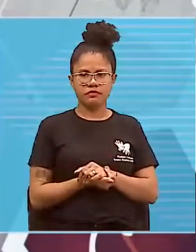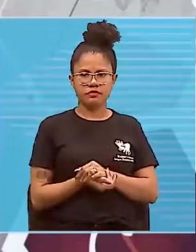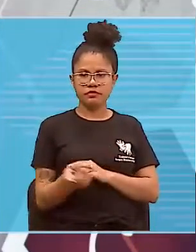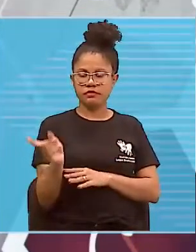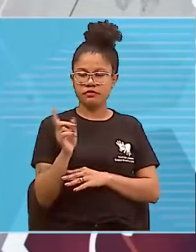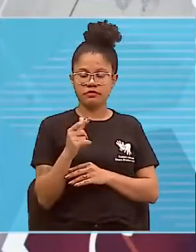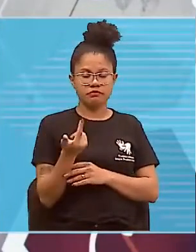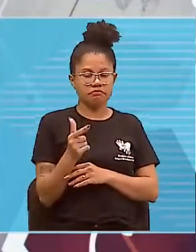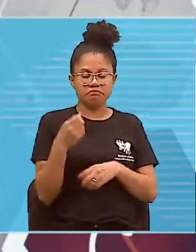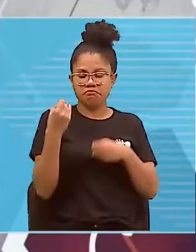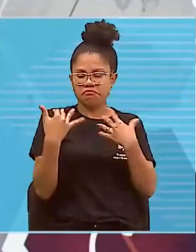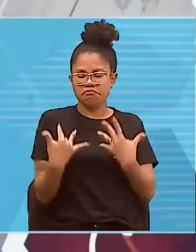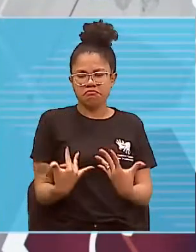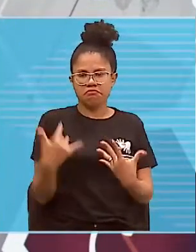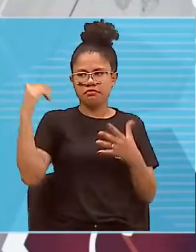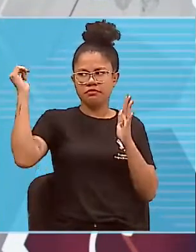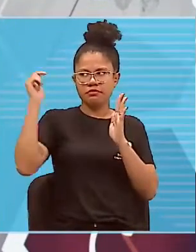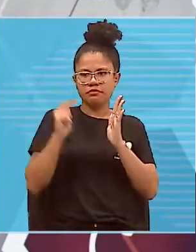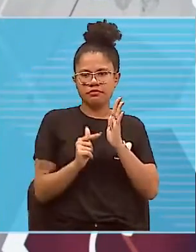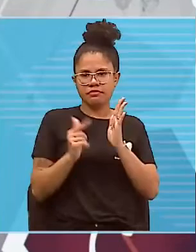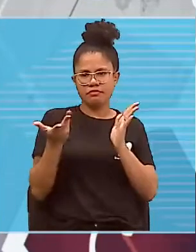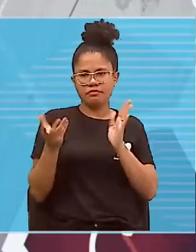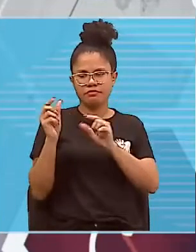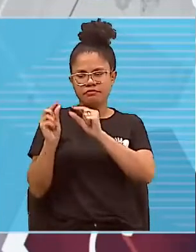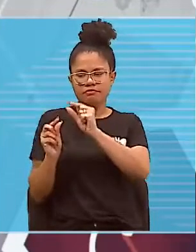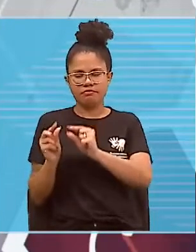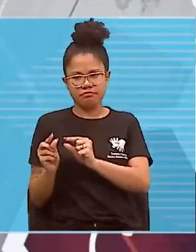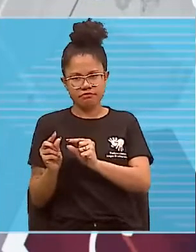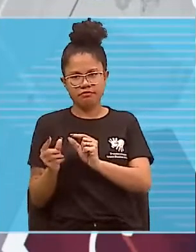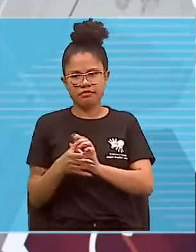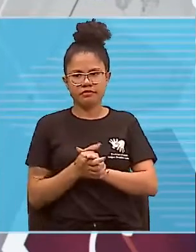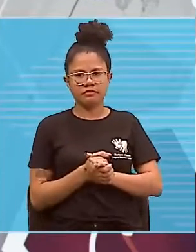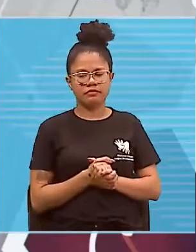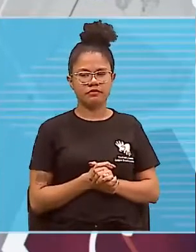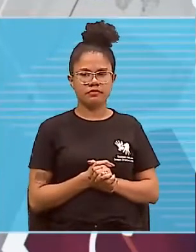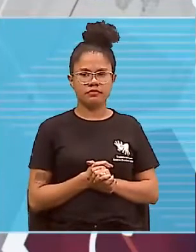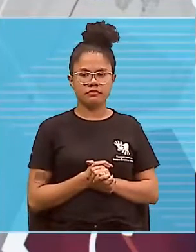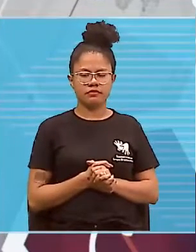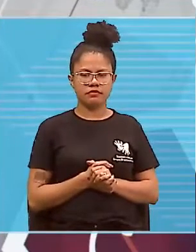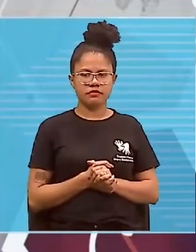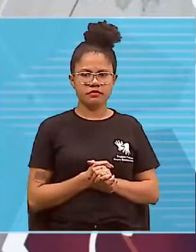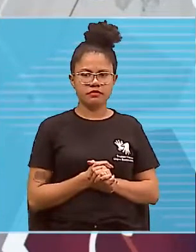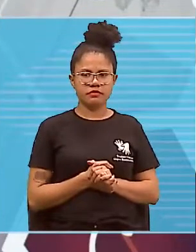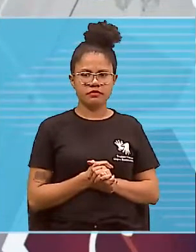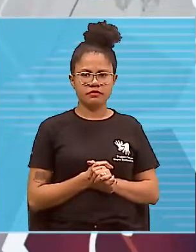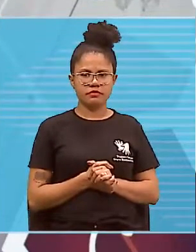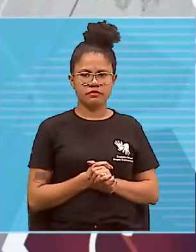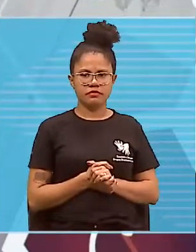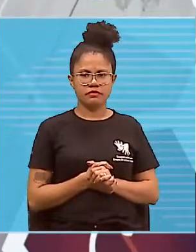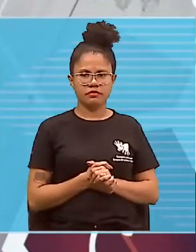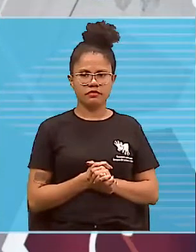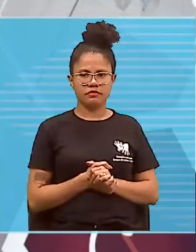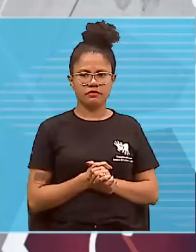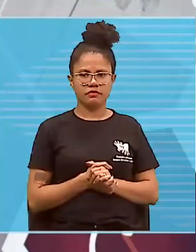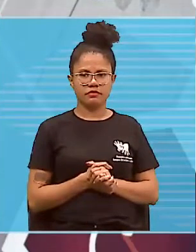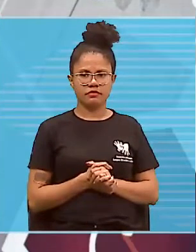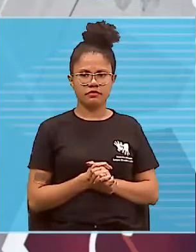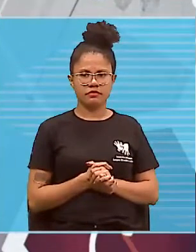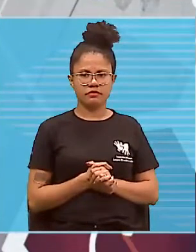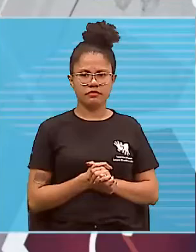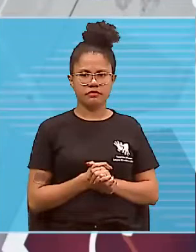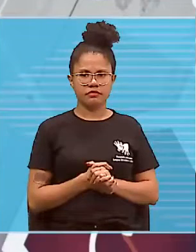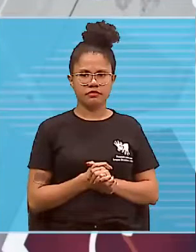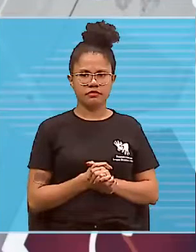explicados com a luz sendo partícula não conseguem ser explicados através